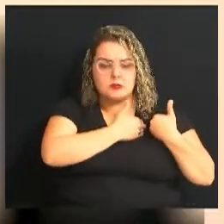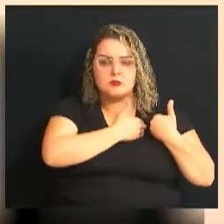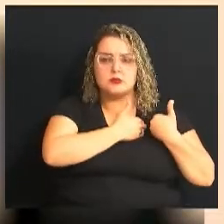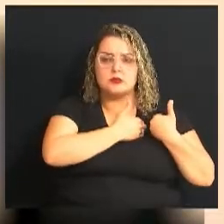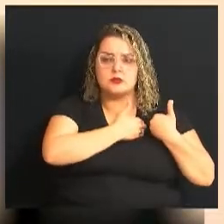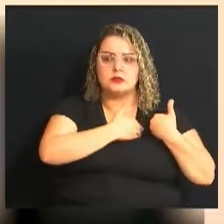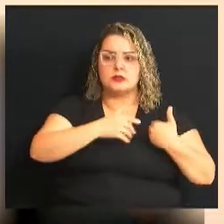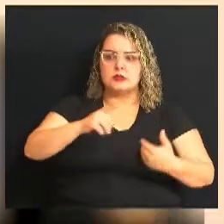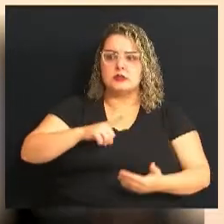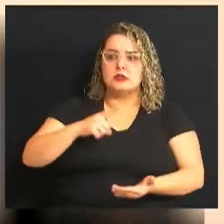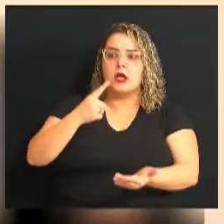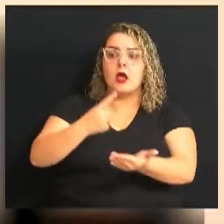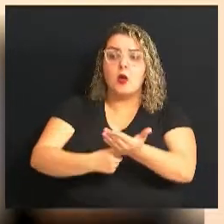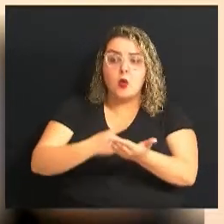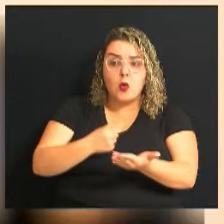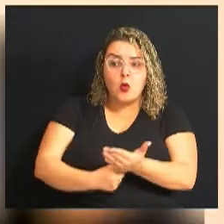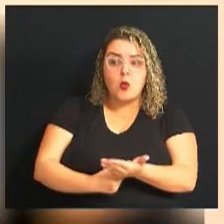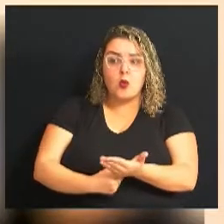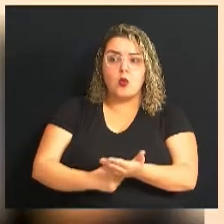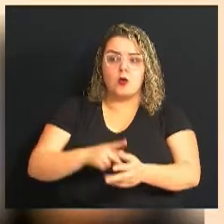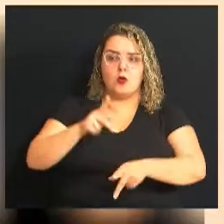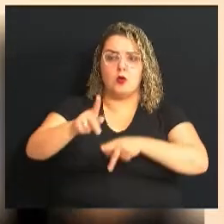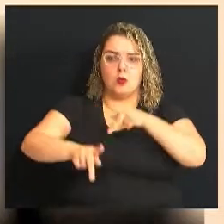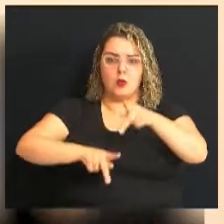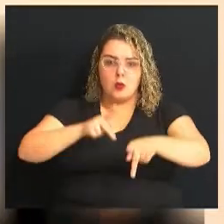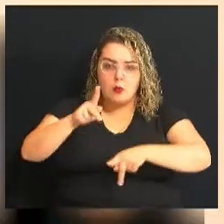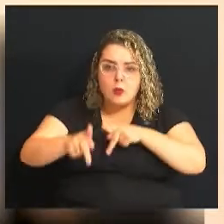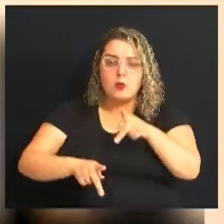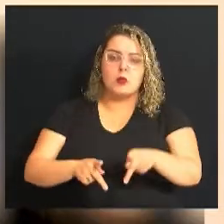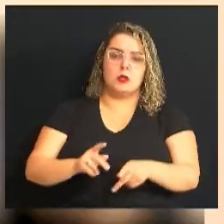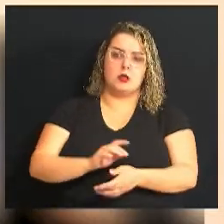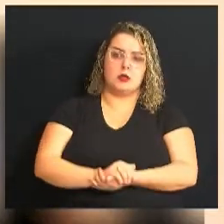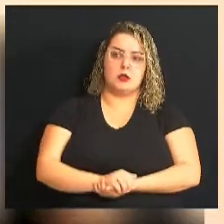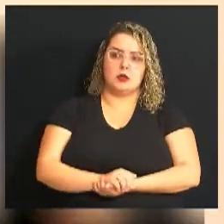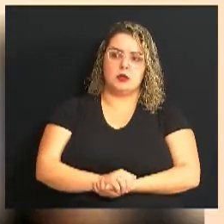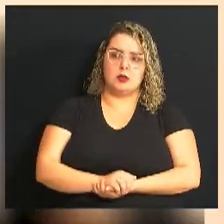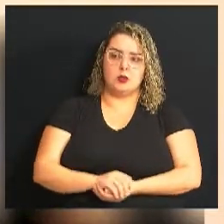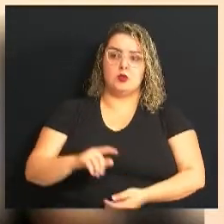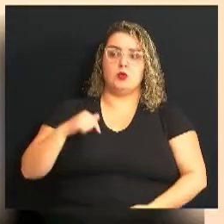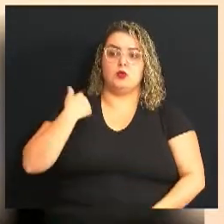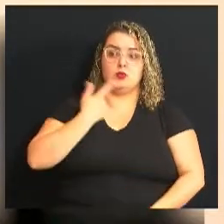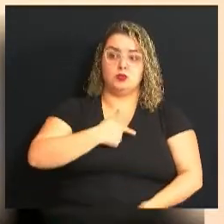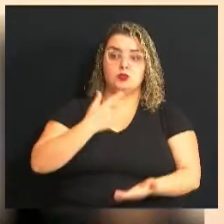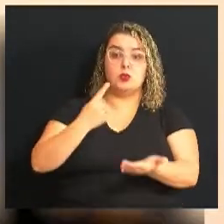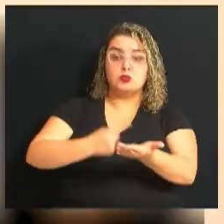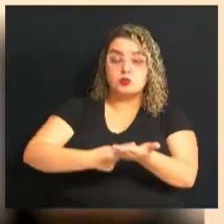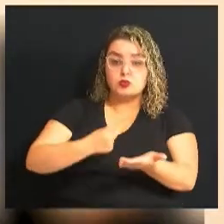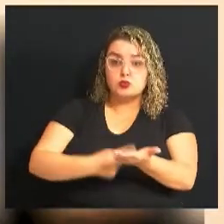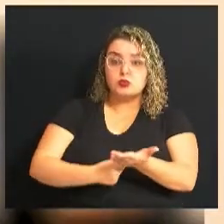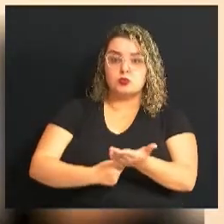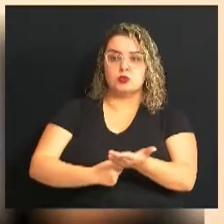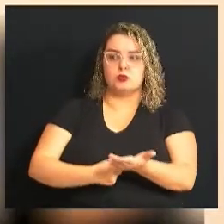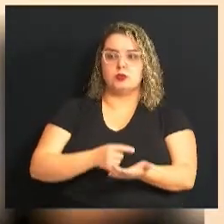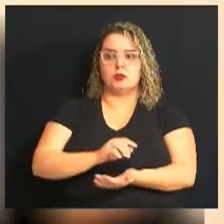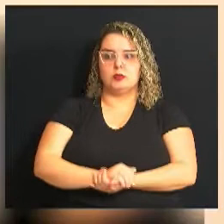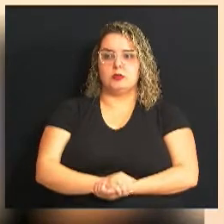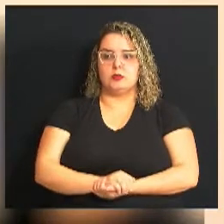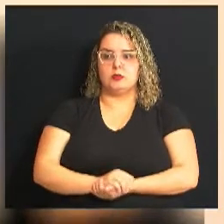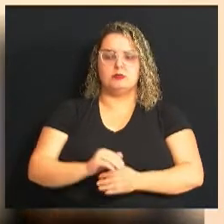tenha compromisso com a população. O nosso compromisso,